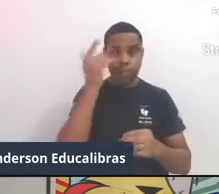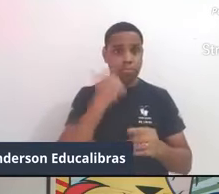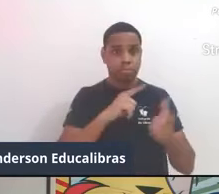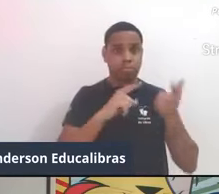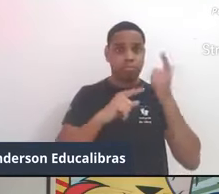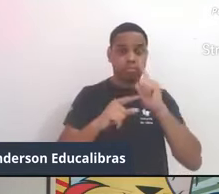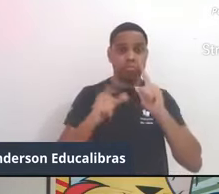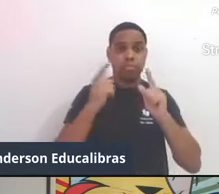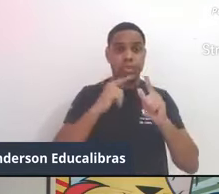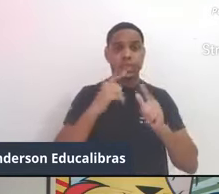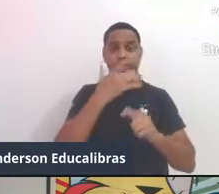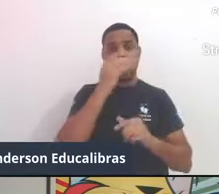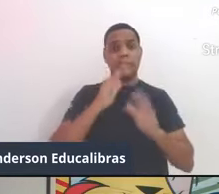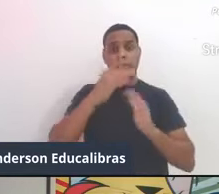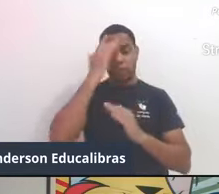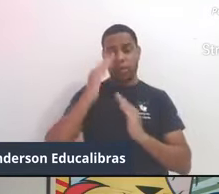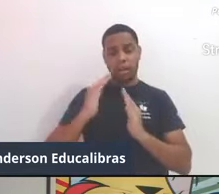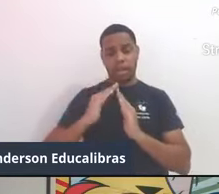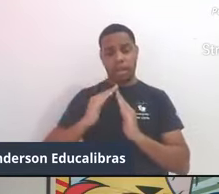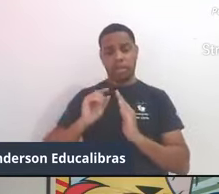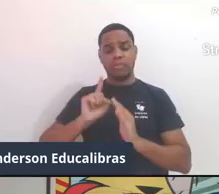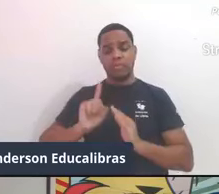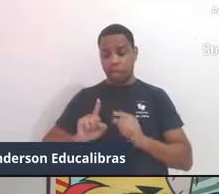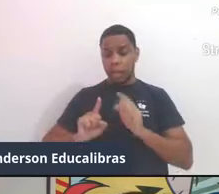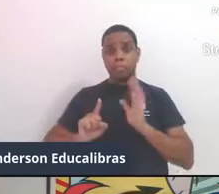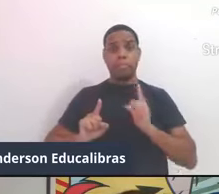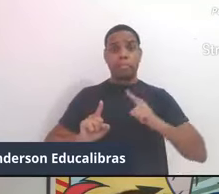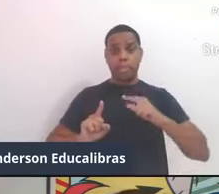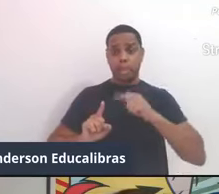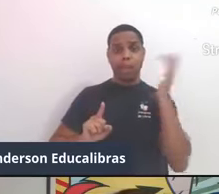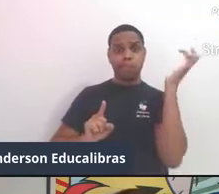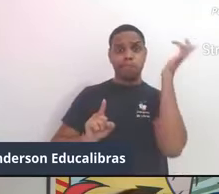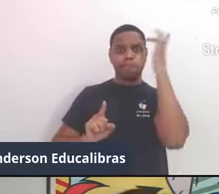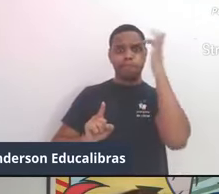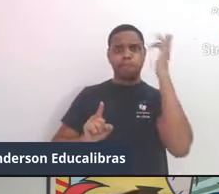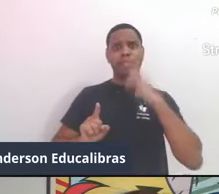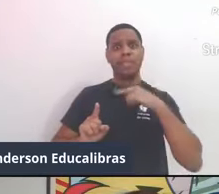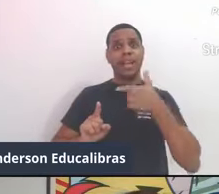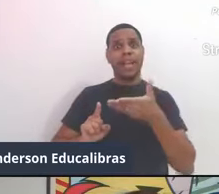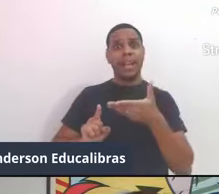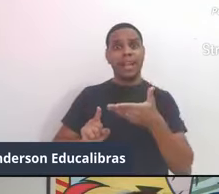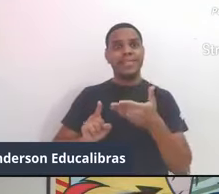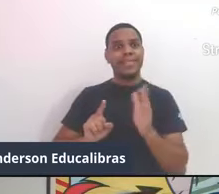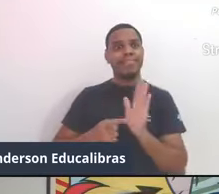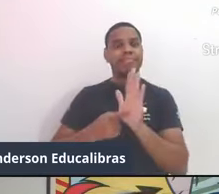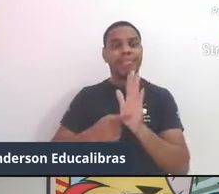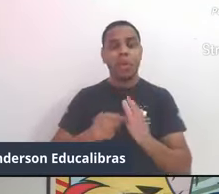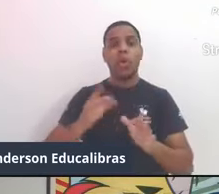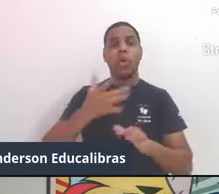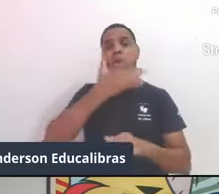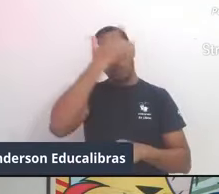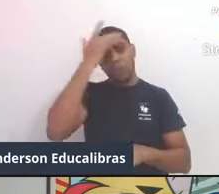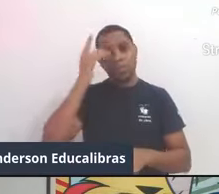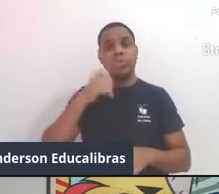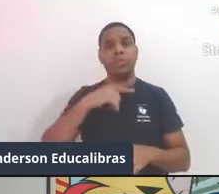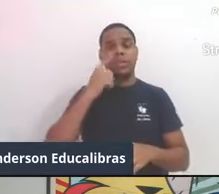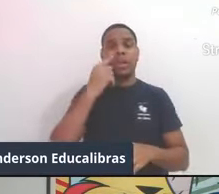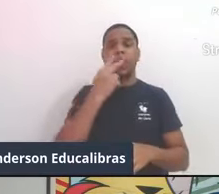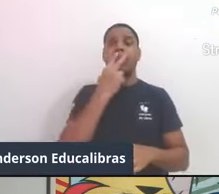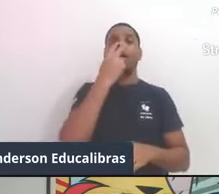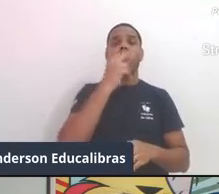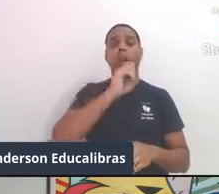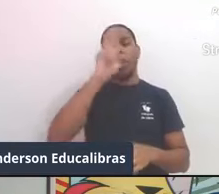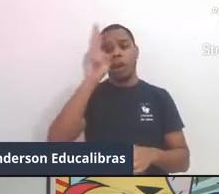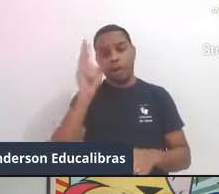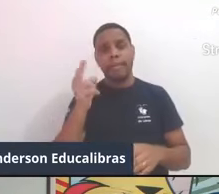estão presos em casa, porque não consegue sair da rua da casa dele, porque ele não tem a cadeira de roda, porque ele está entubado, porque ele está